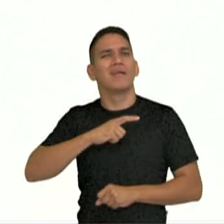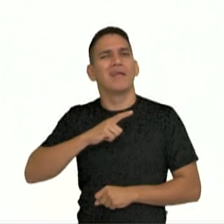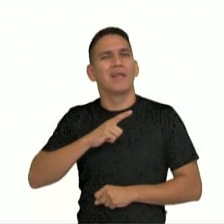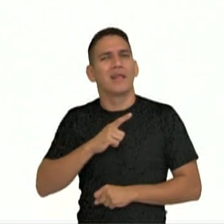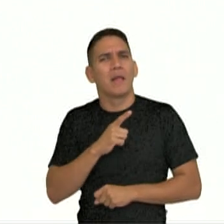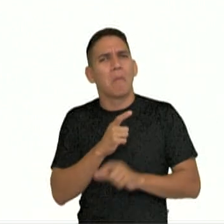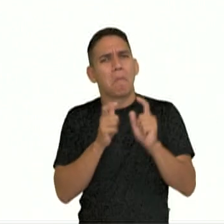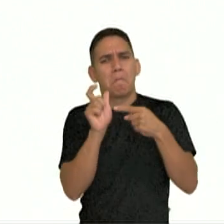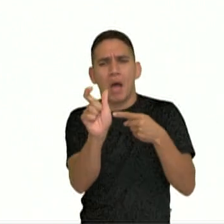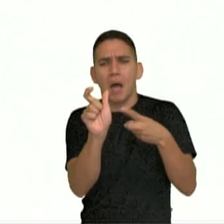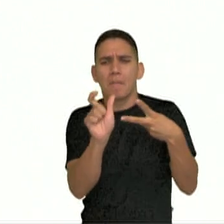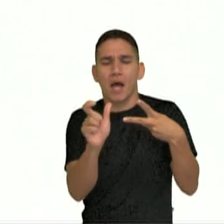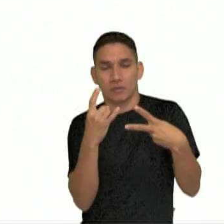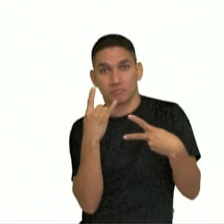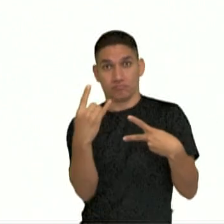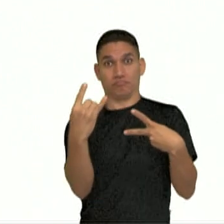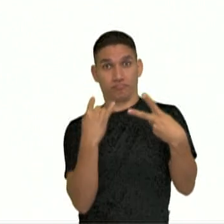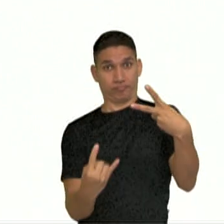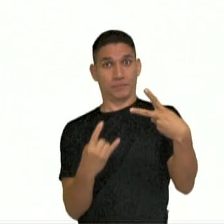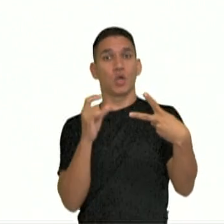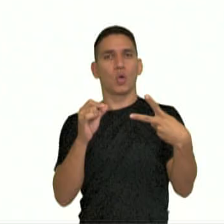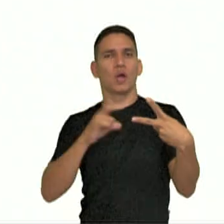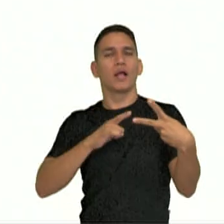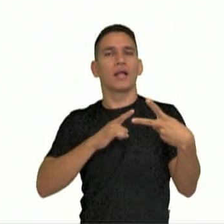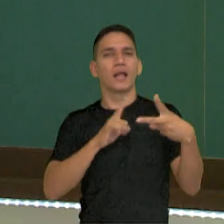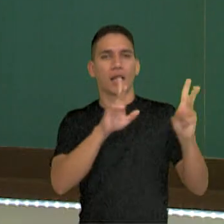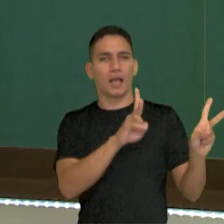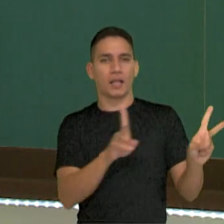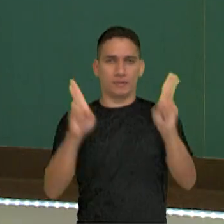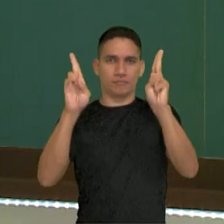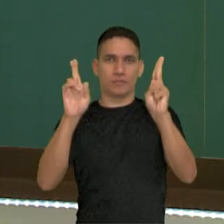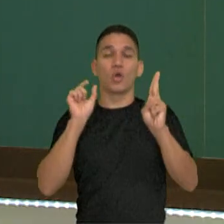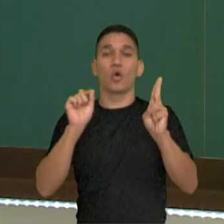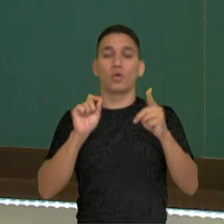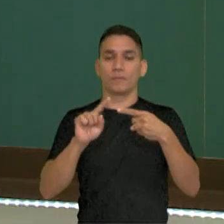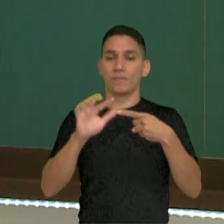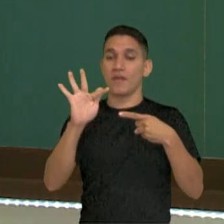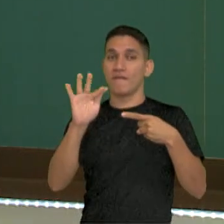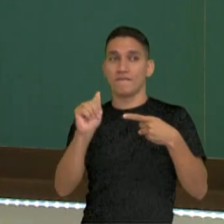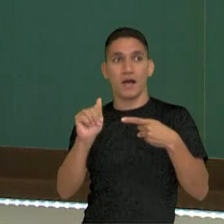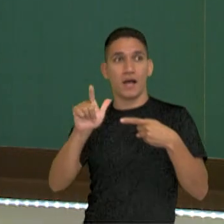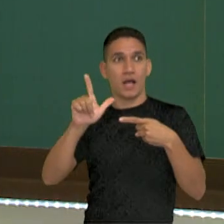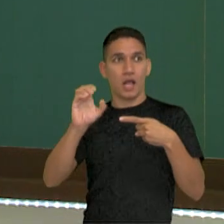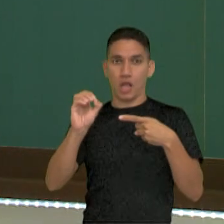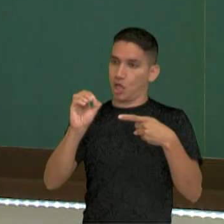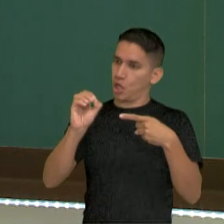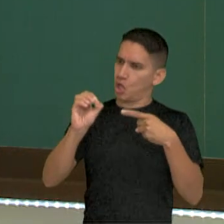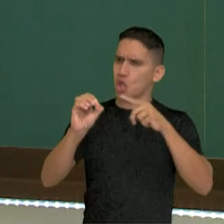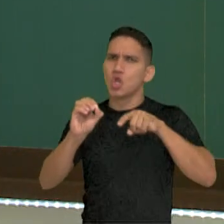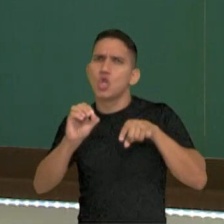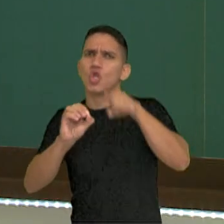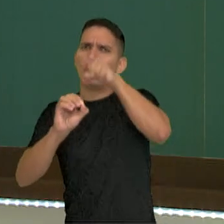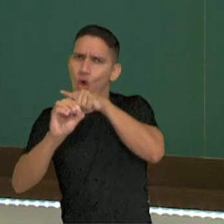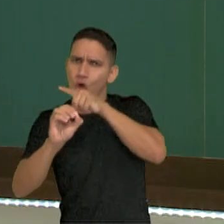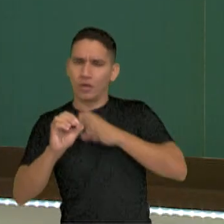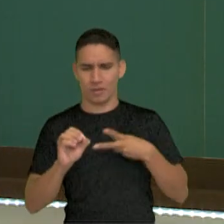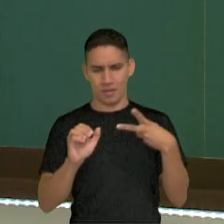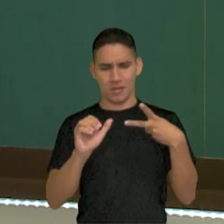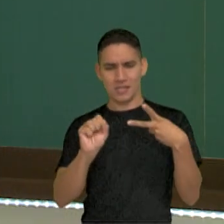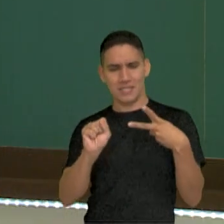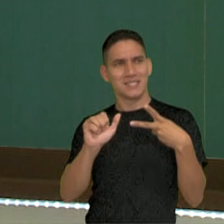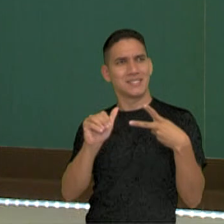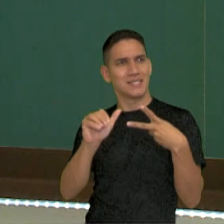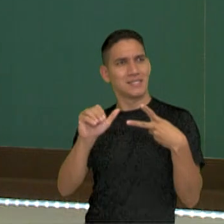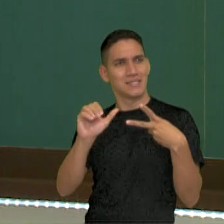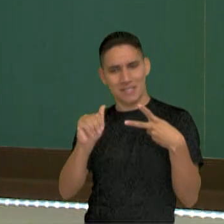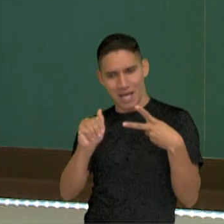palavras destacadas, né, nesse trecho que a gente retirou do caso. Falou e sabe, e saber. Então,